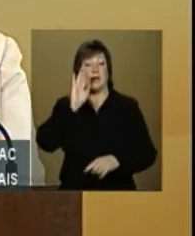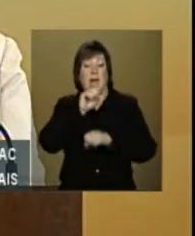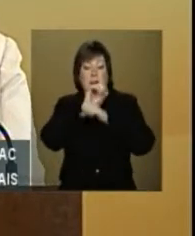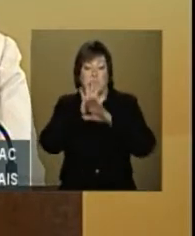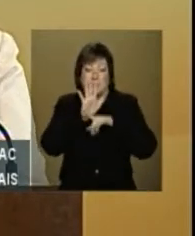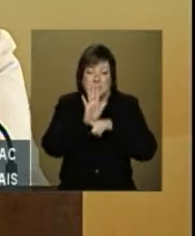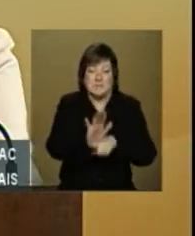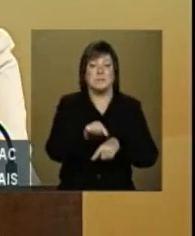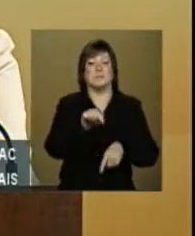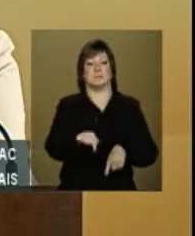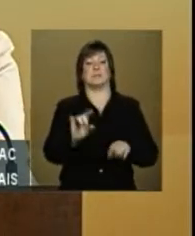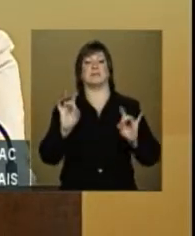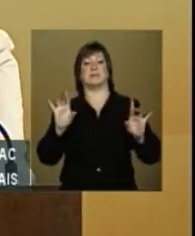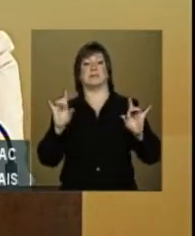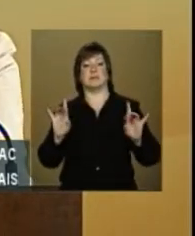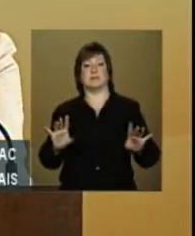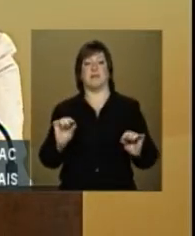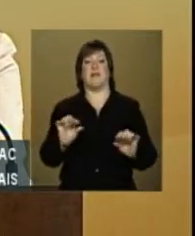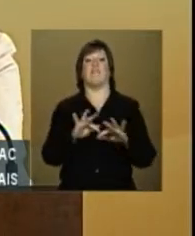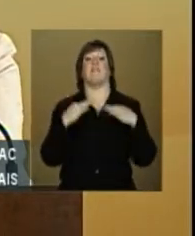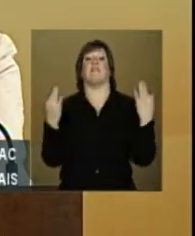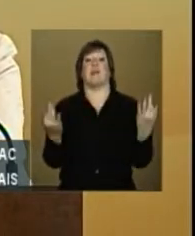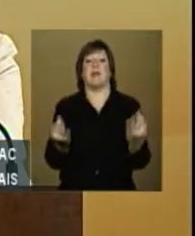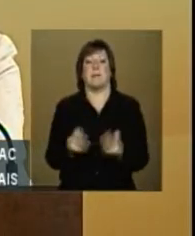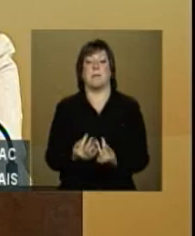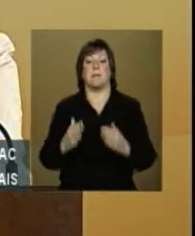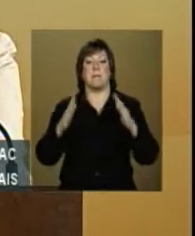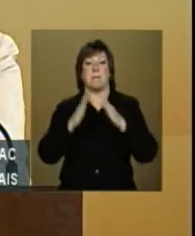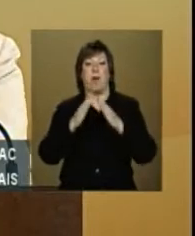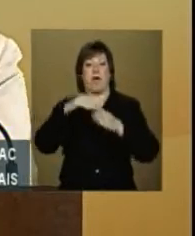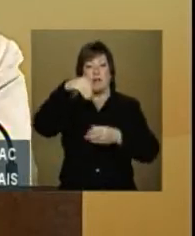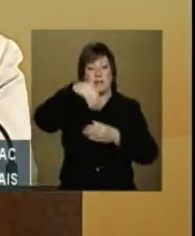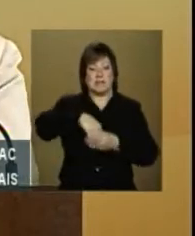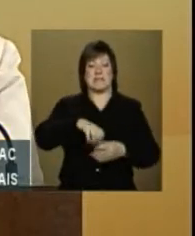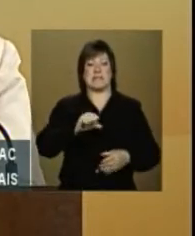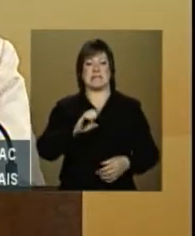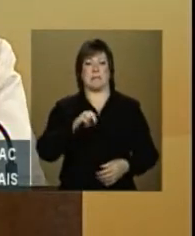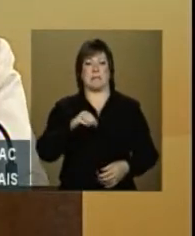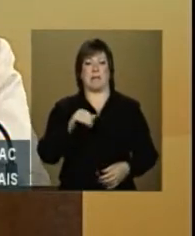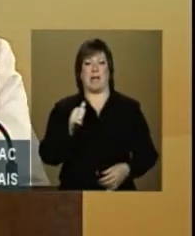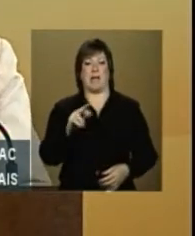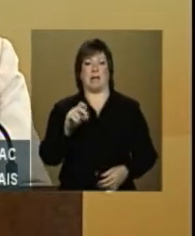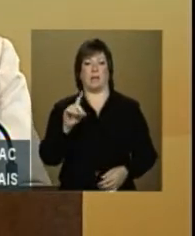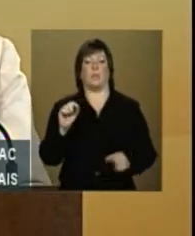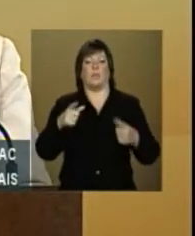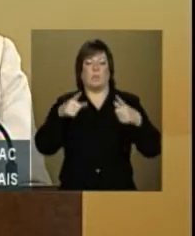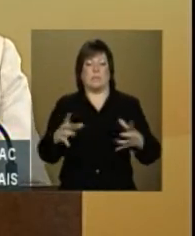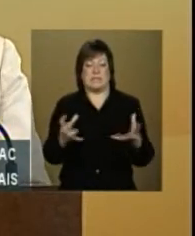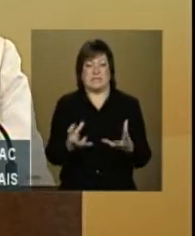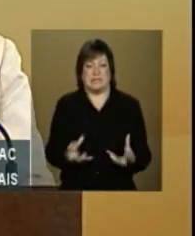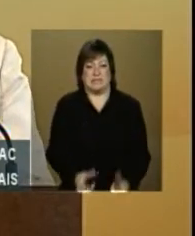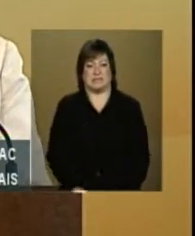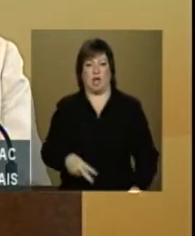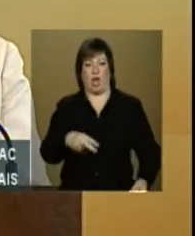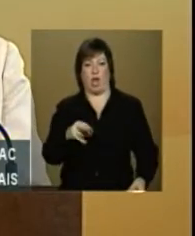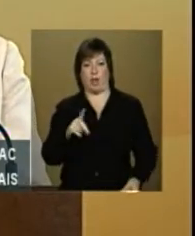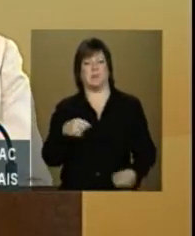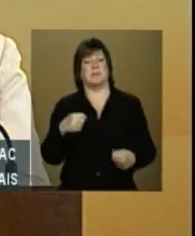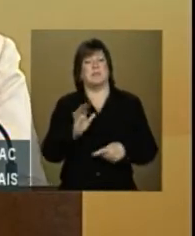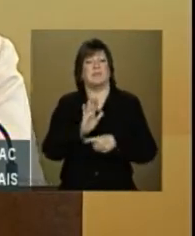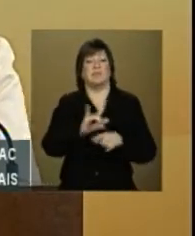as famílias que moram no semiárido nordestino e que precisam de ser protegidas desse desastre